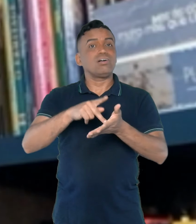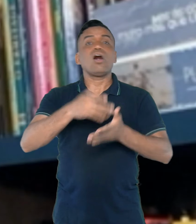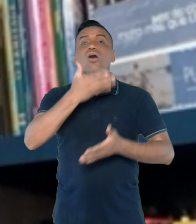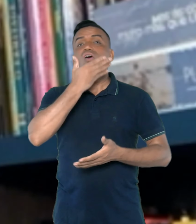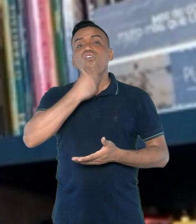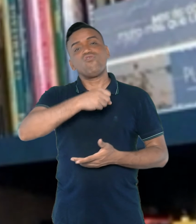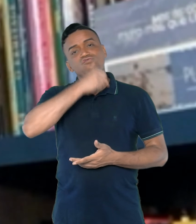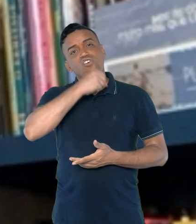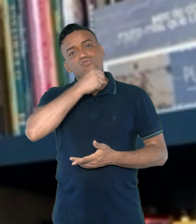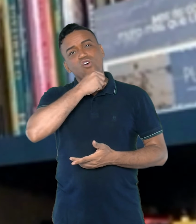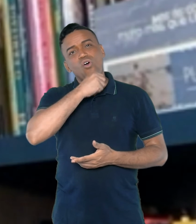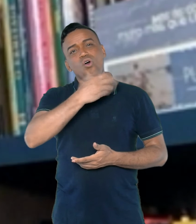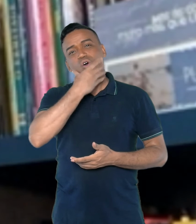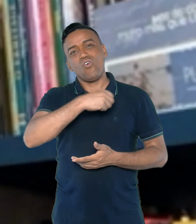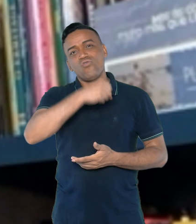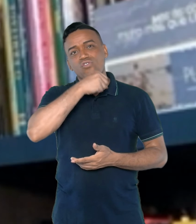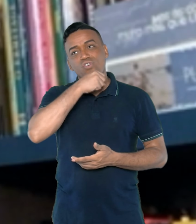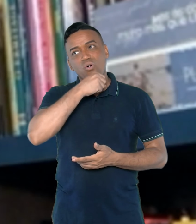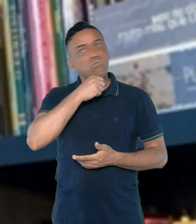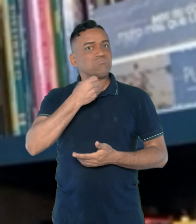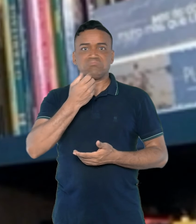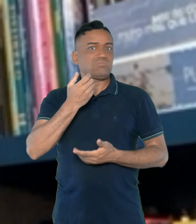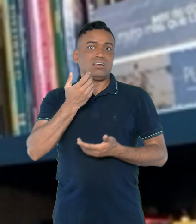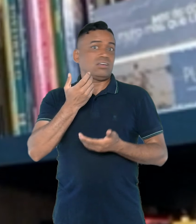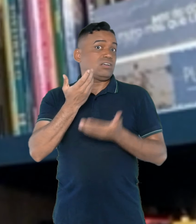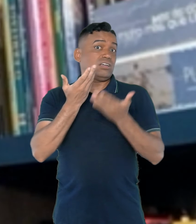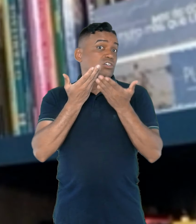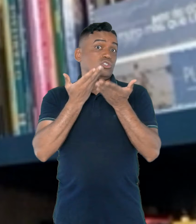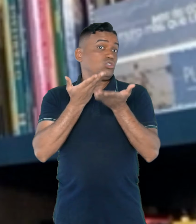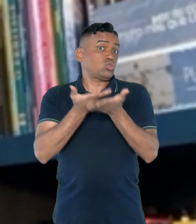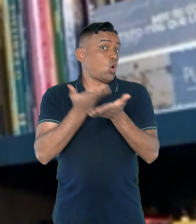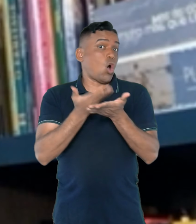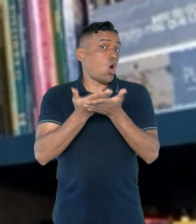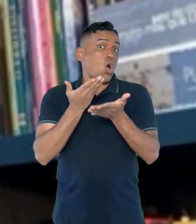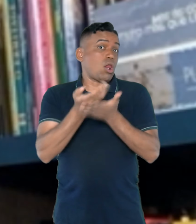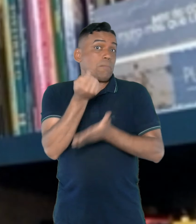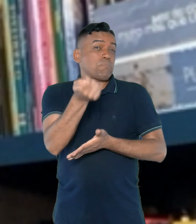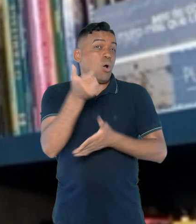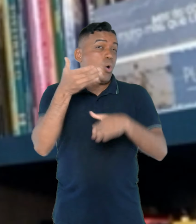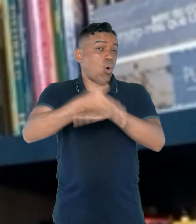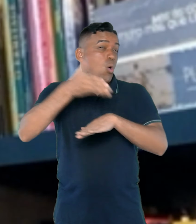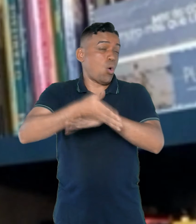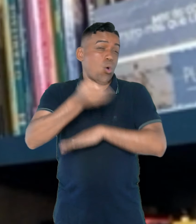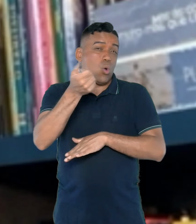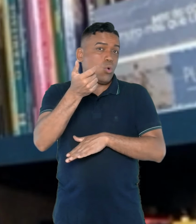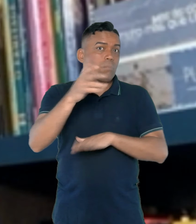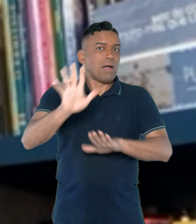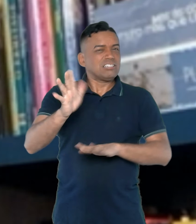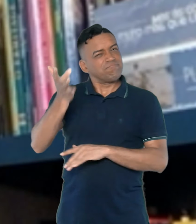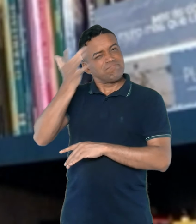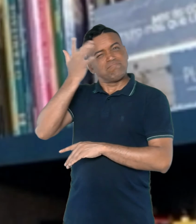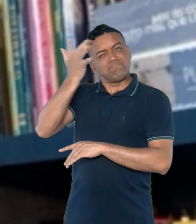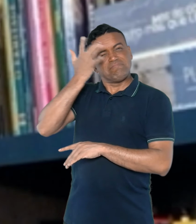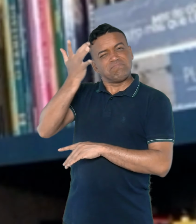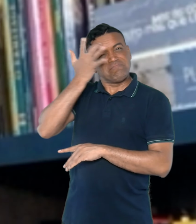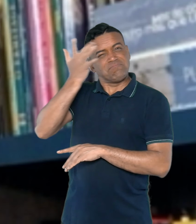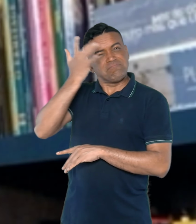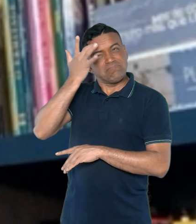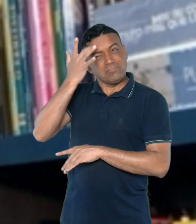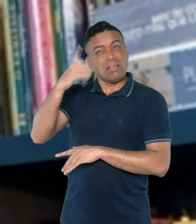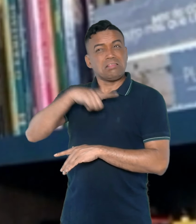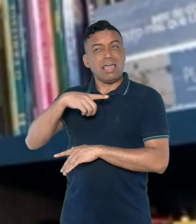avô. Um avô que tem pouca formação escolar, mas que, por outro lado, tem uma maturidade, uma experiência de vida, tem